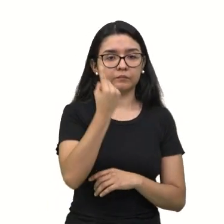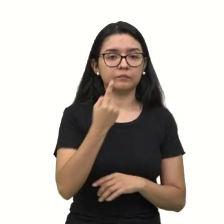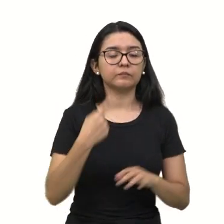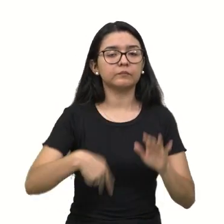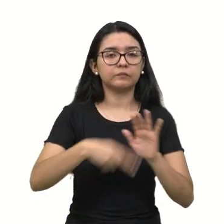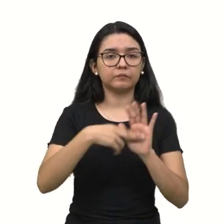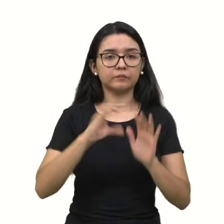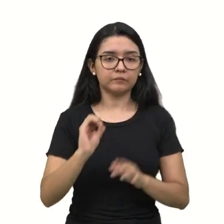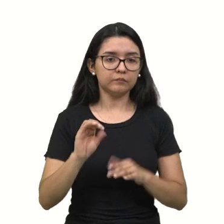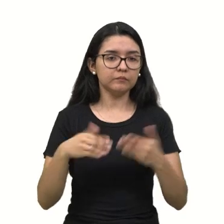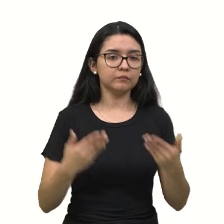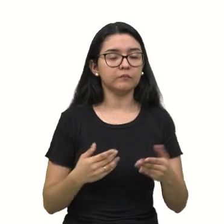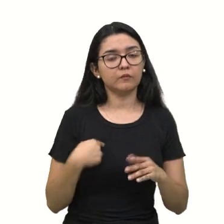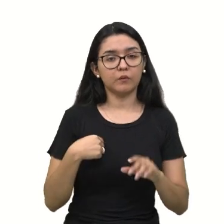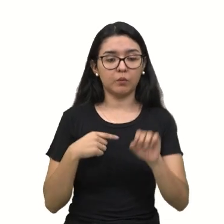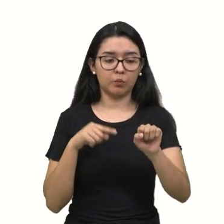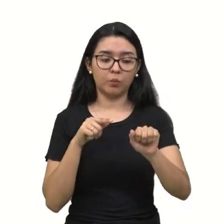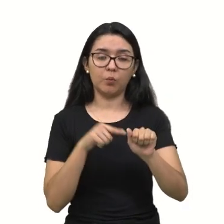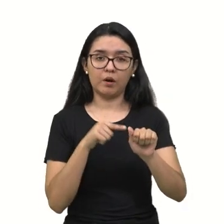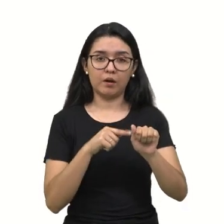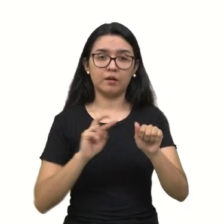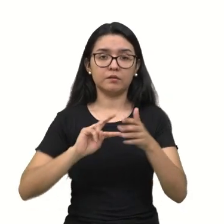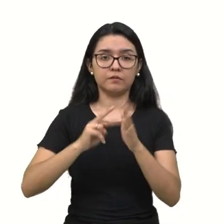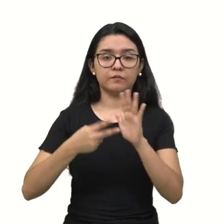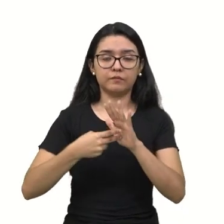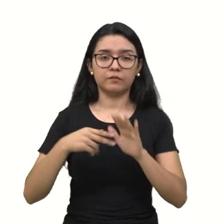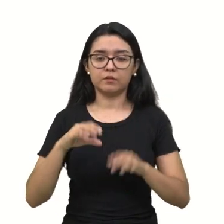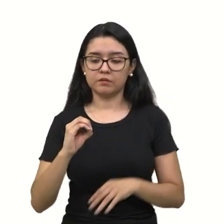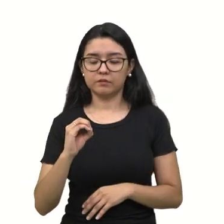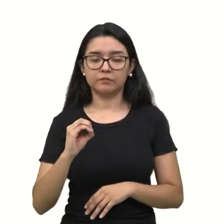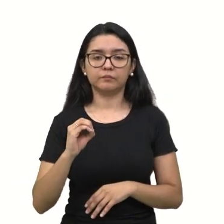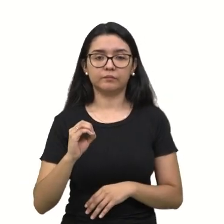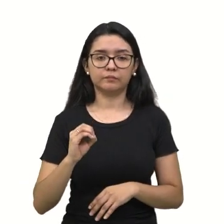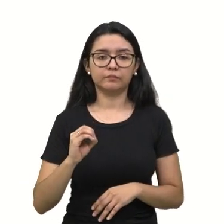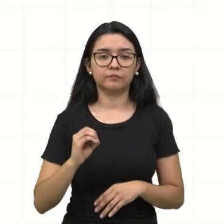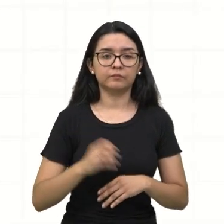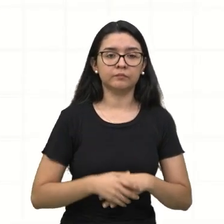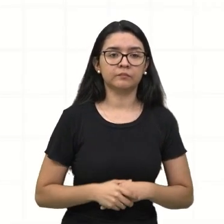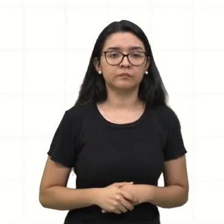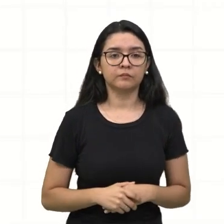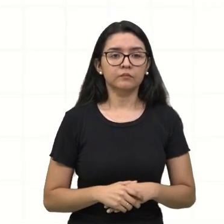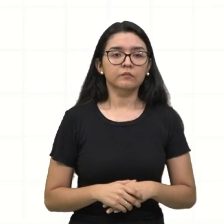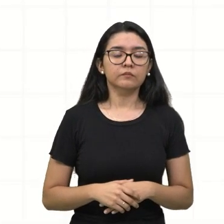igual a 0. Então o A aqui, no caso, vale 0. Né? 6 vezes 3, 18. 18 vezes 0, 0.